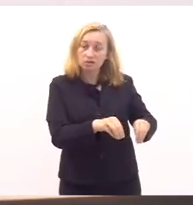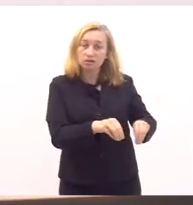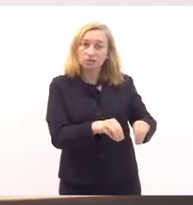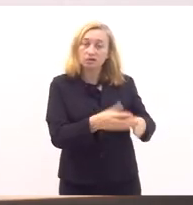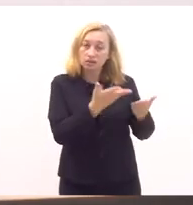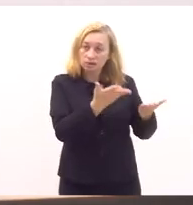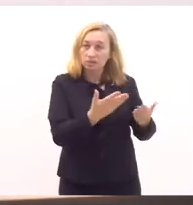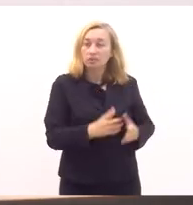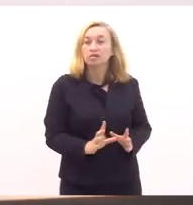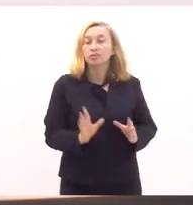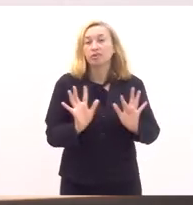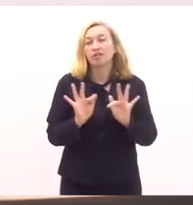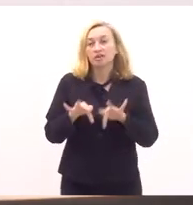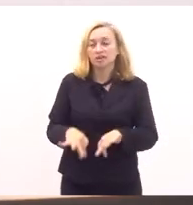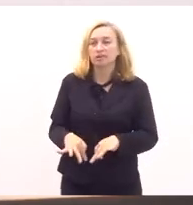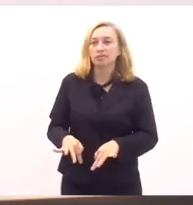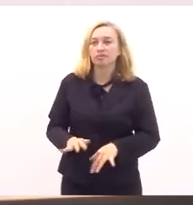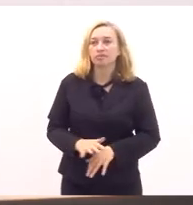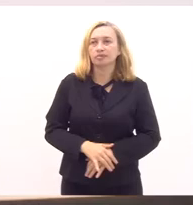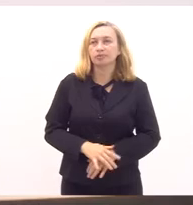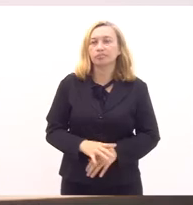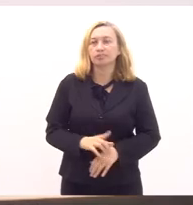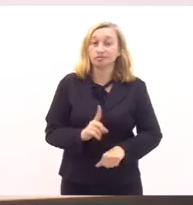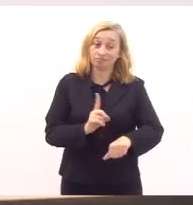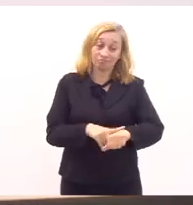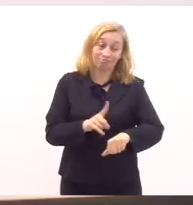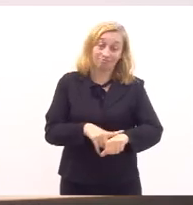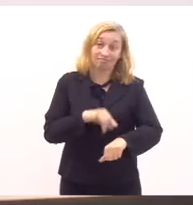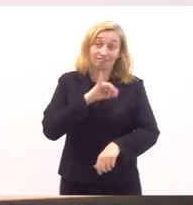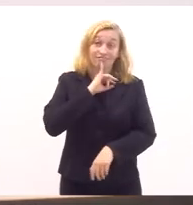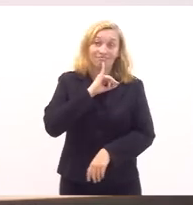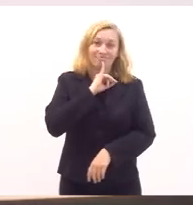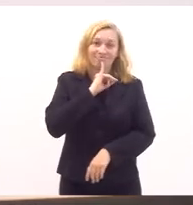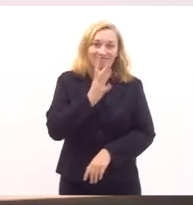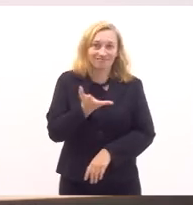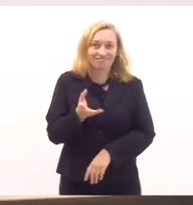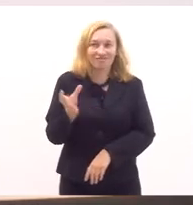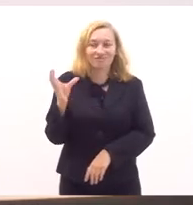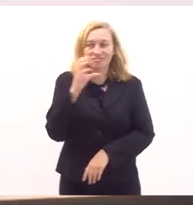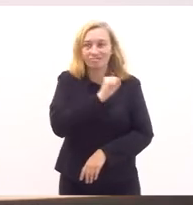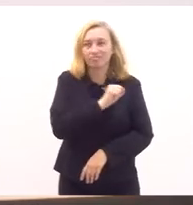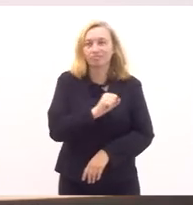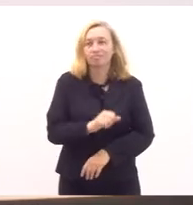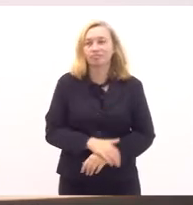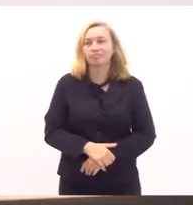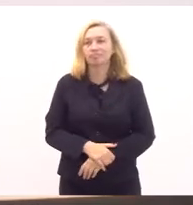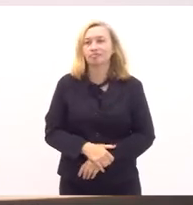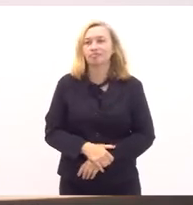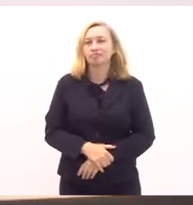profissional. E, para encerrar, por causa do tempo, infelizmente, né, eu tenho que encerrar rapidamente,